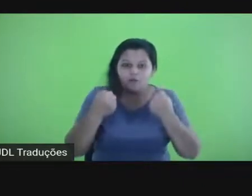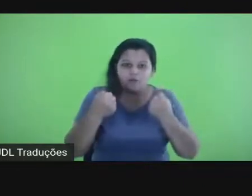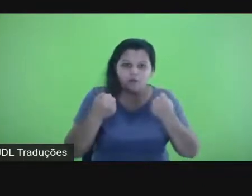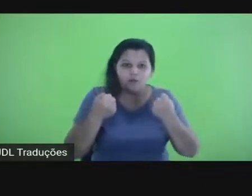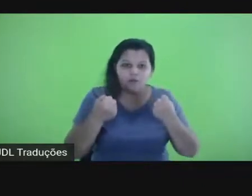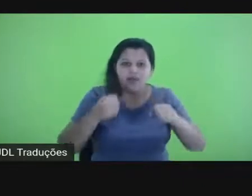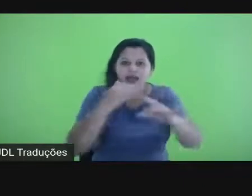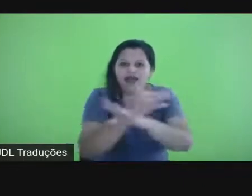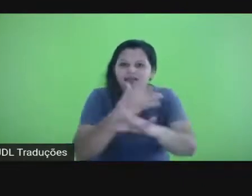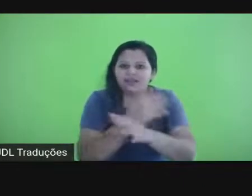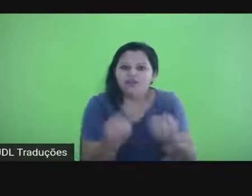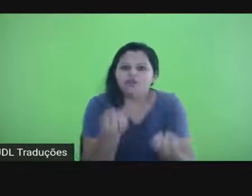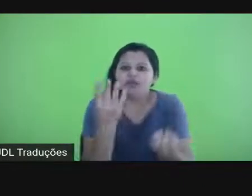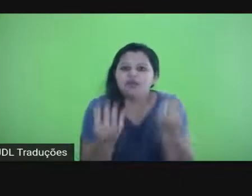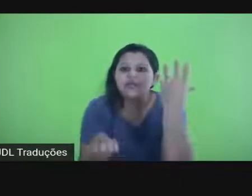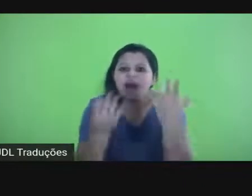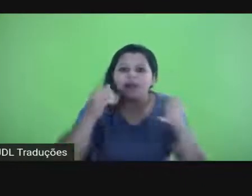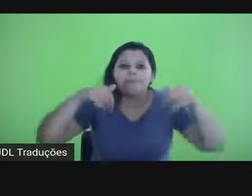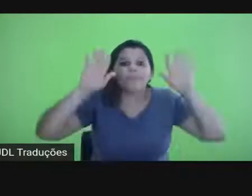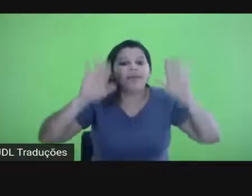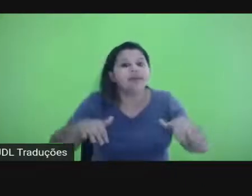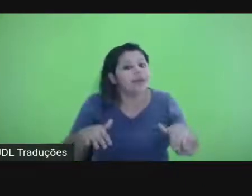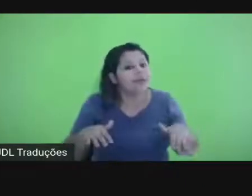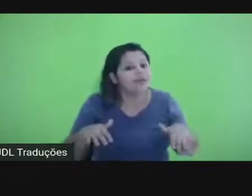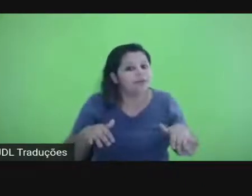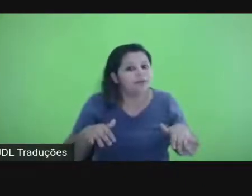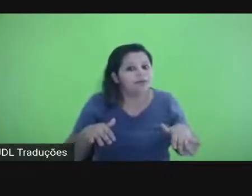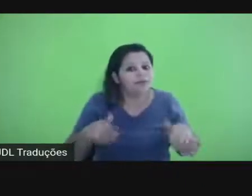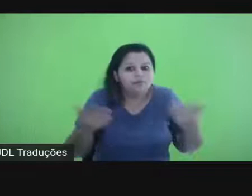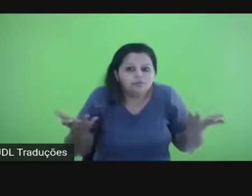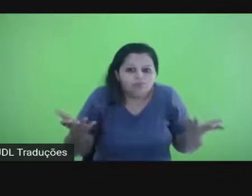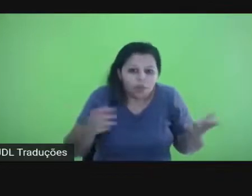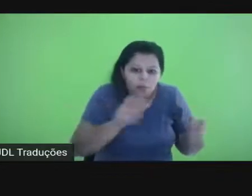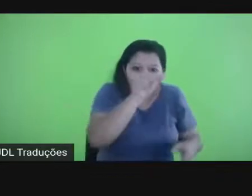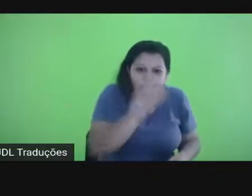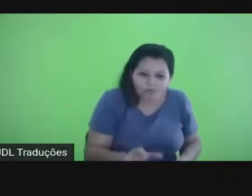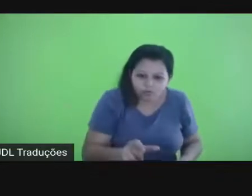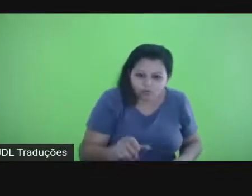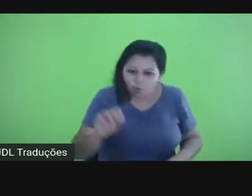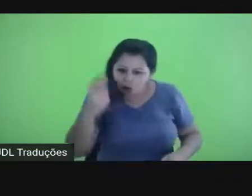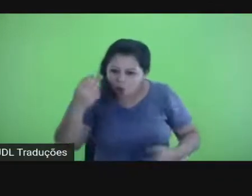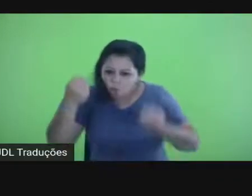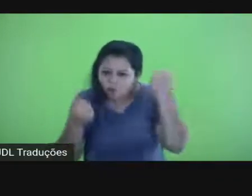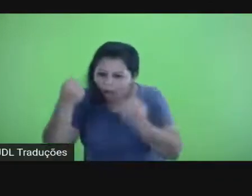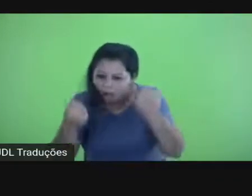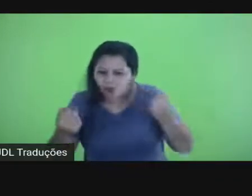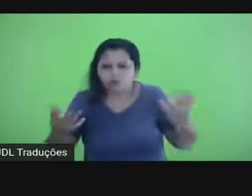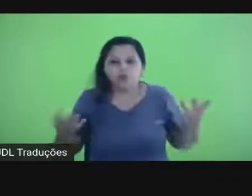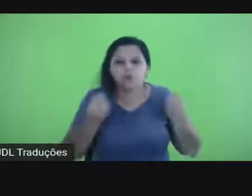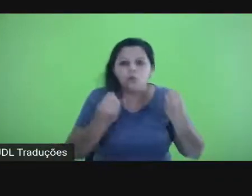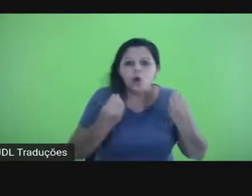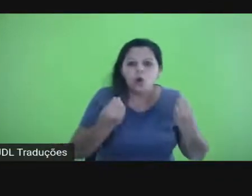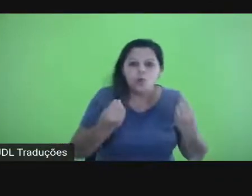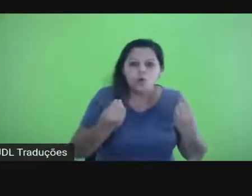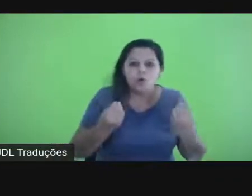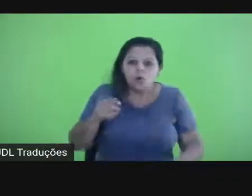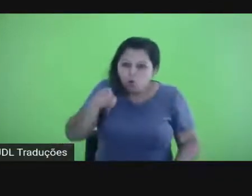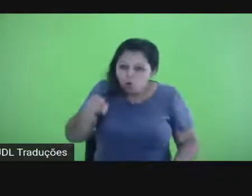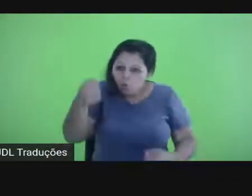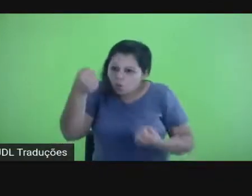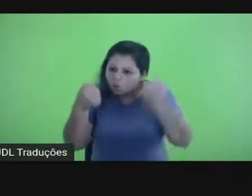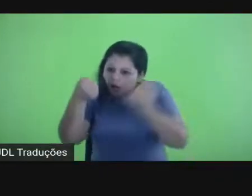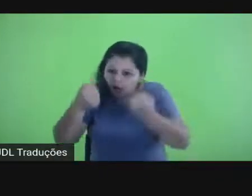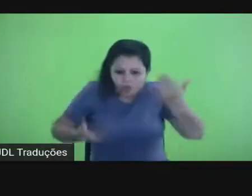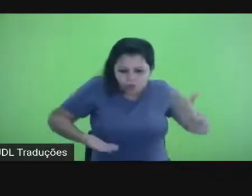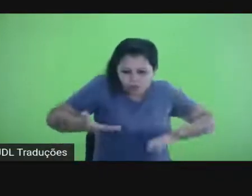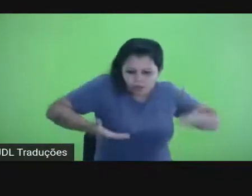foi criada para pessoas? Então quem tem que tomar cuidado é o veículo e não a pessoa. É o veículo que tem que estar em função do ser humano que está